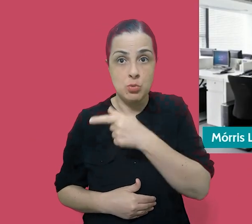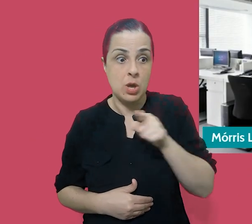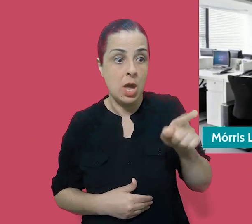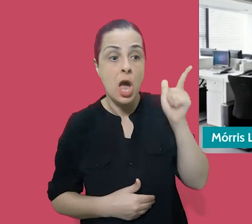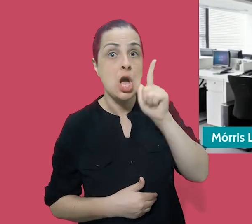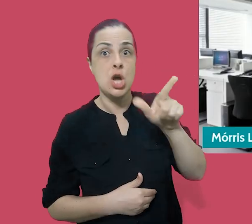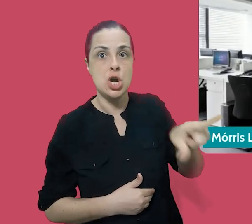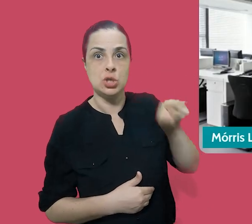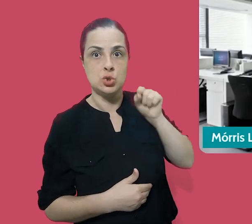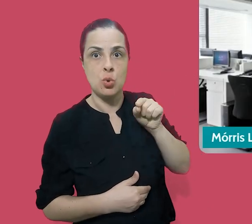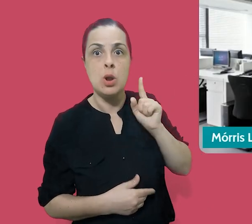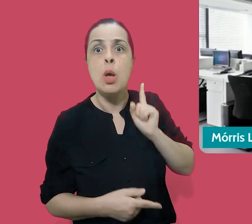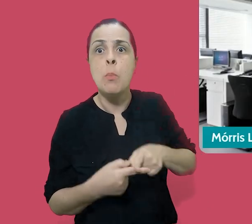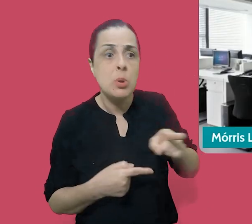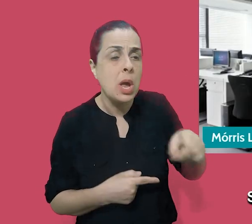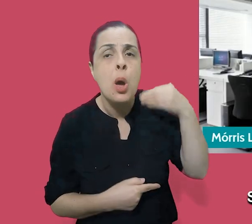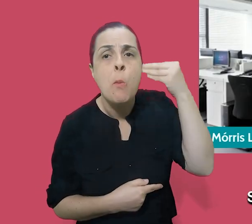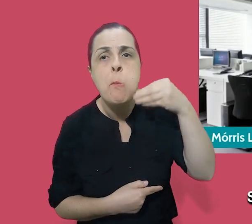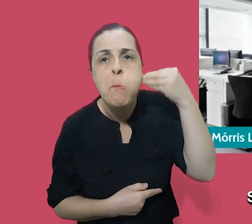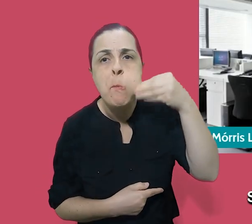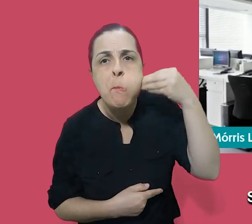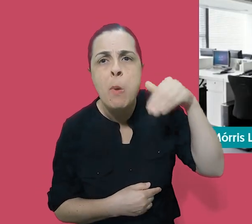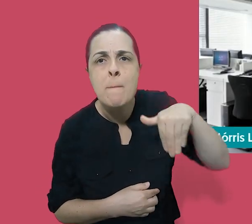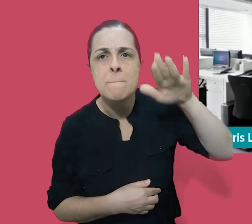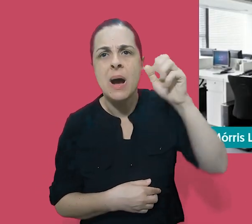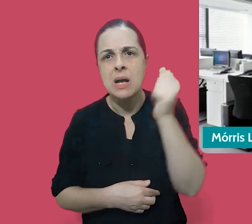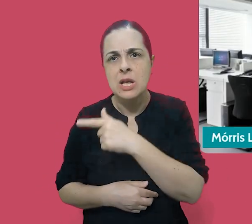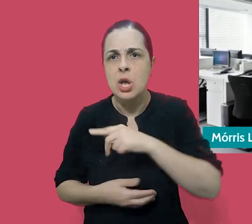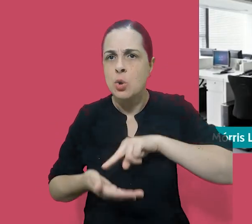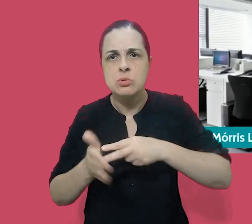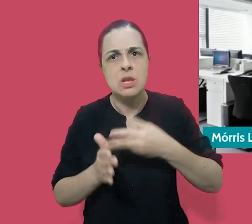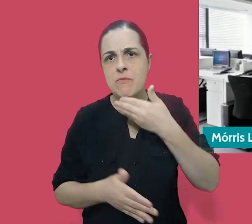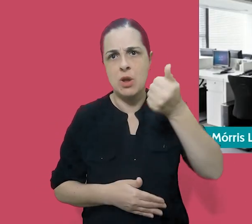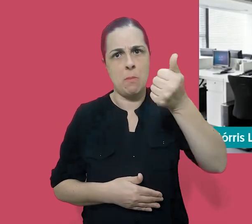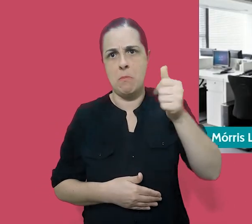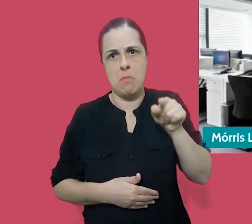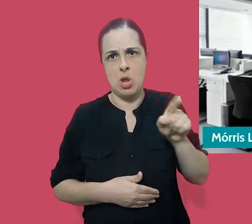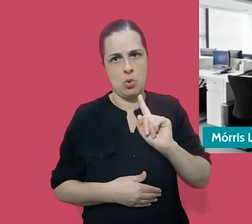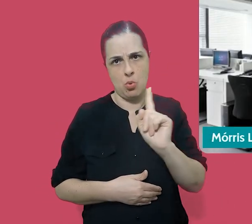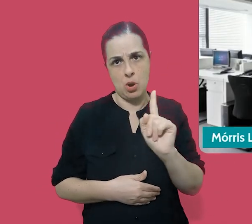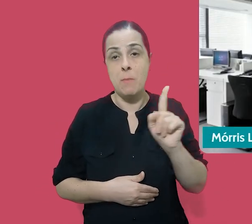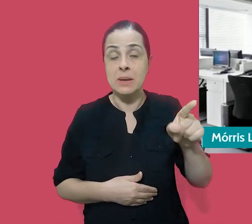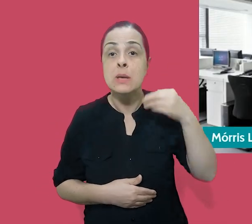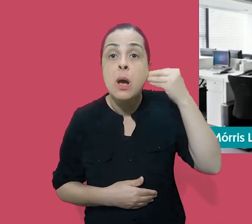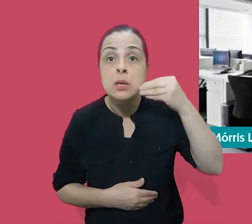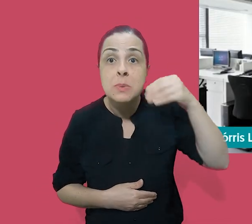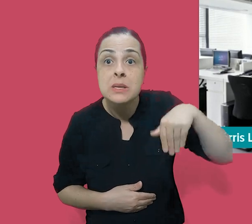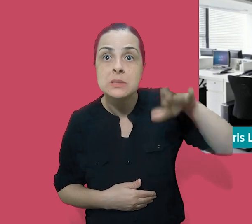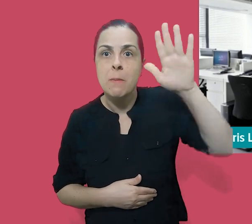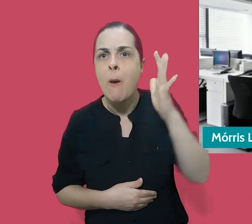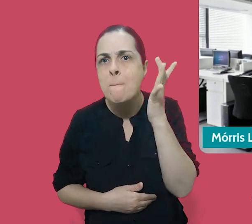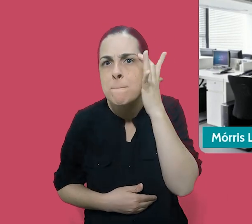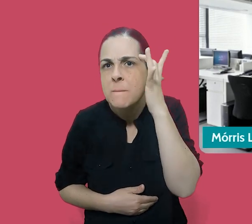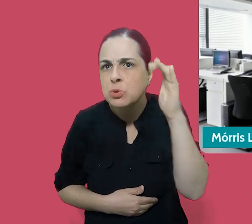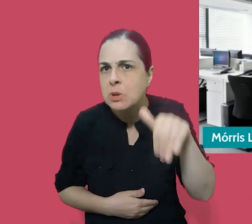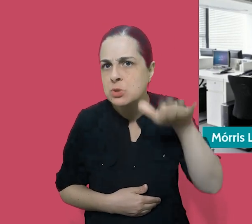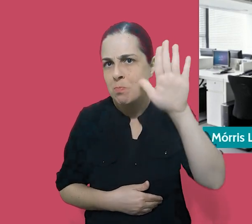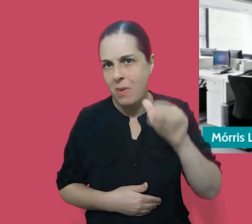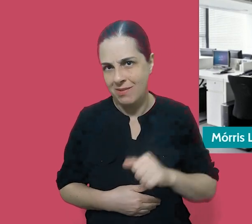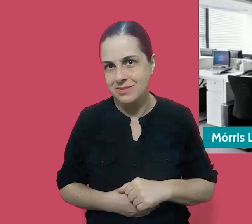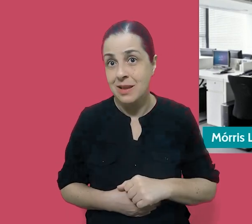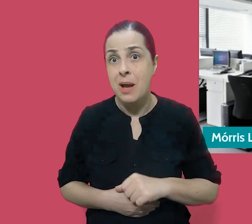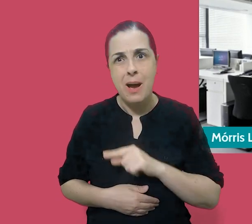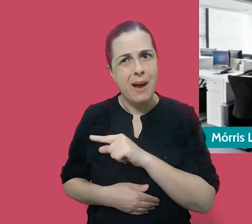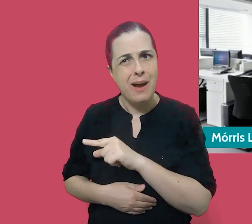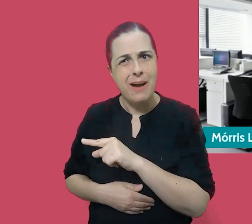Porque ele tem mais experiência e tal, não significa que ele é melhor, mas teoricamente ele tem mais experiência, mais maturidade, mas no mundo corporativo é